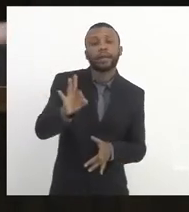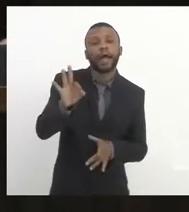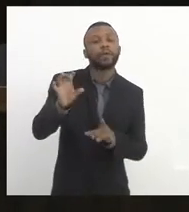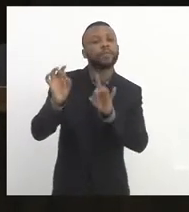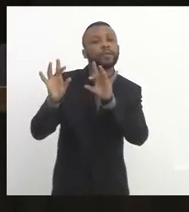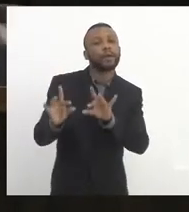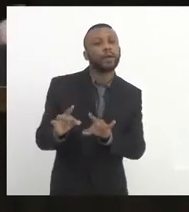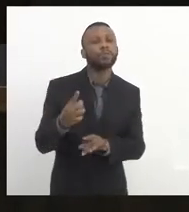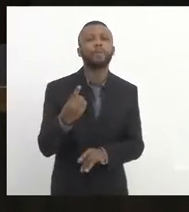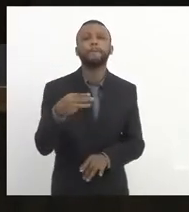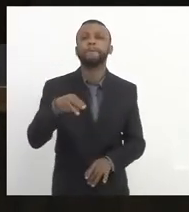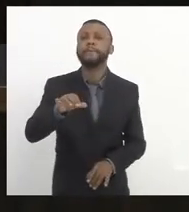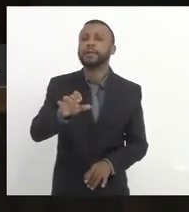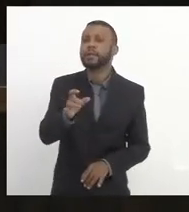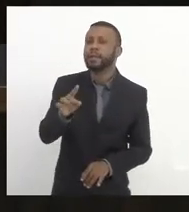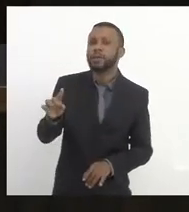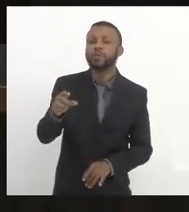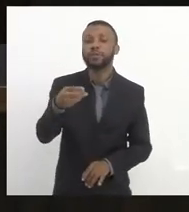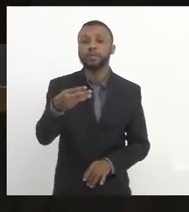de